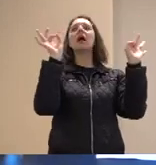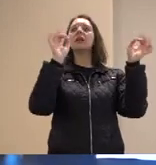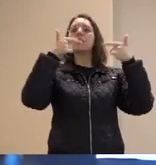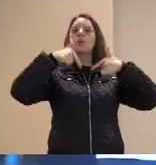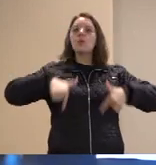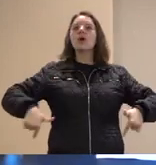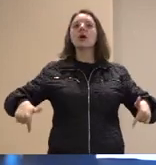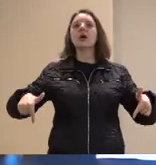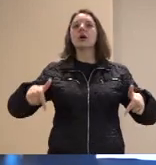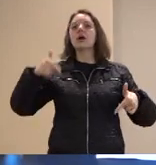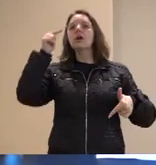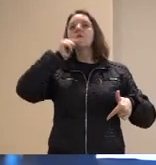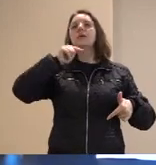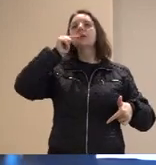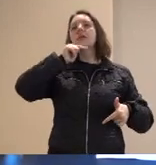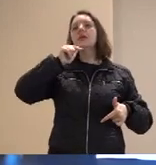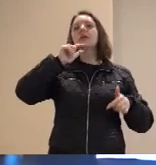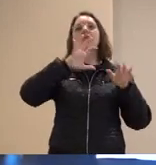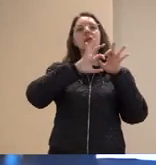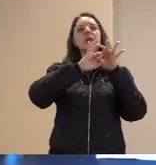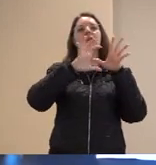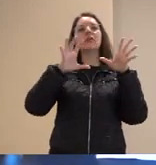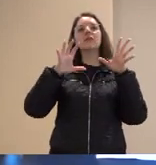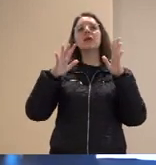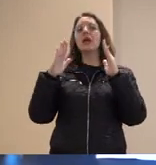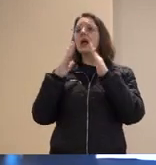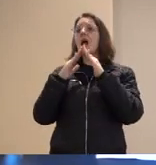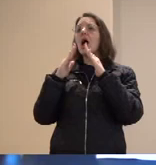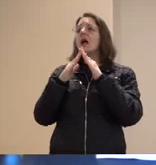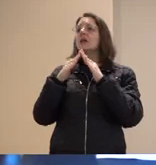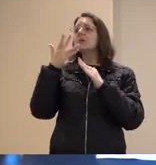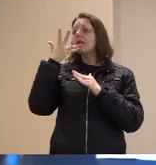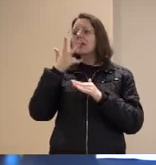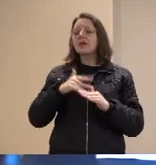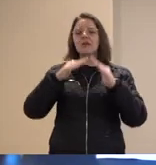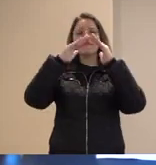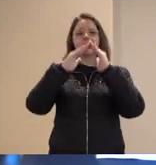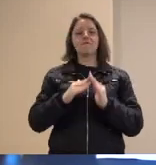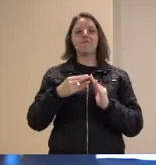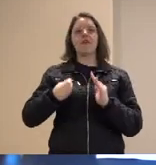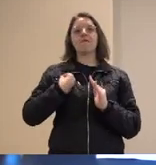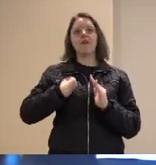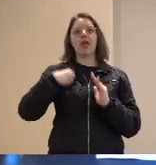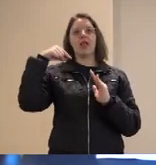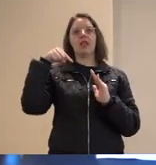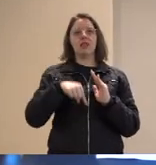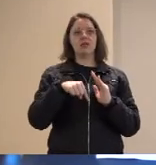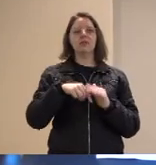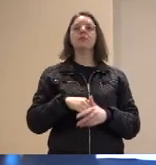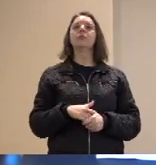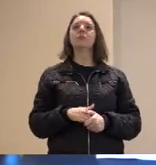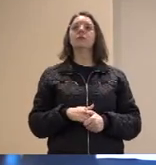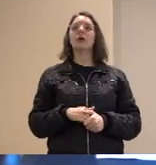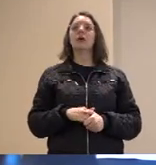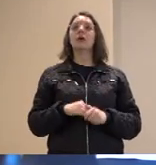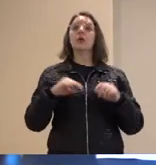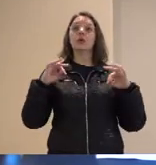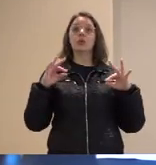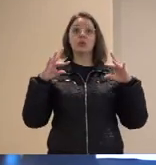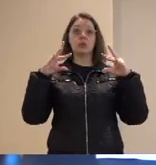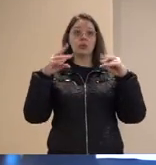que permitisse, então, que fosse uma casa, um lugar para morar. Vejam, tudo isso não está dito